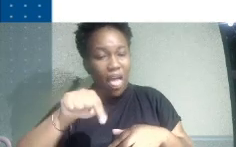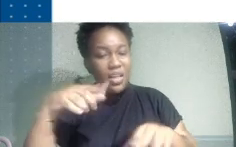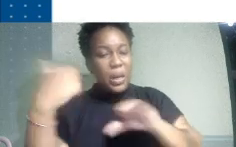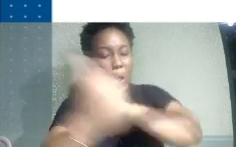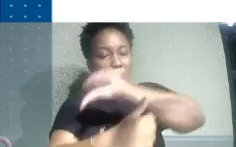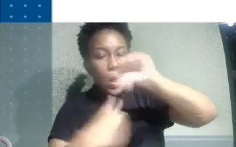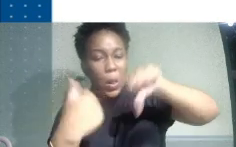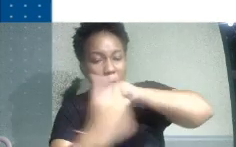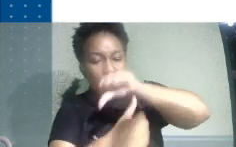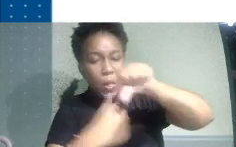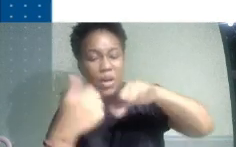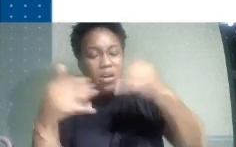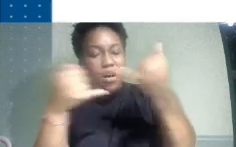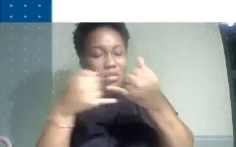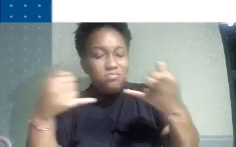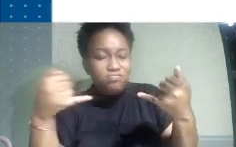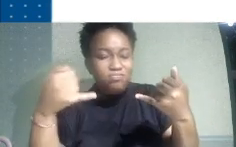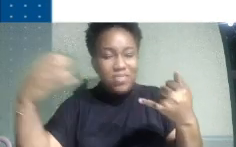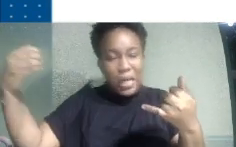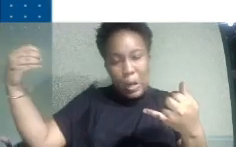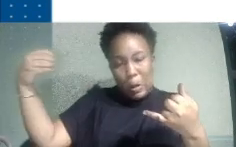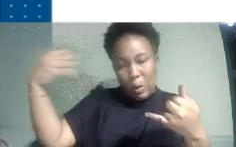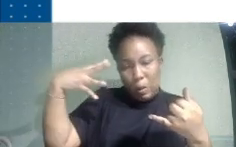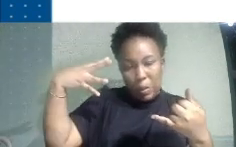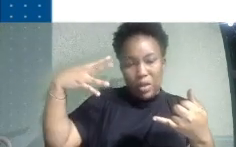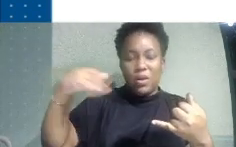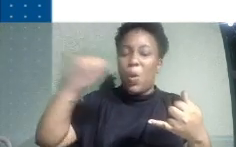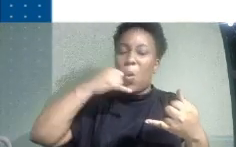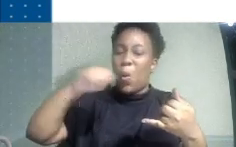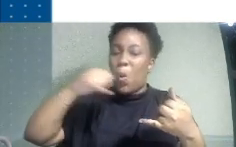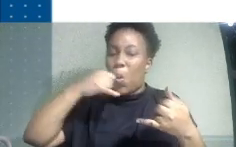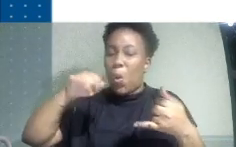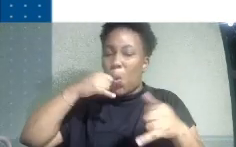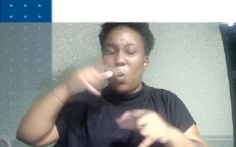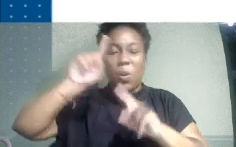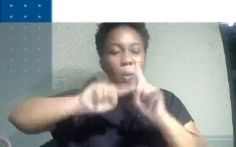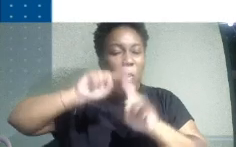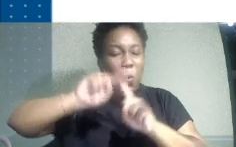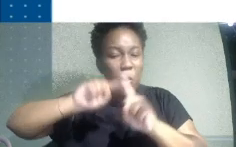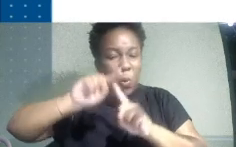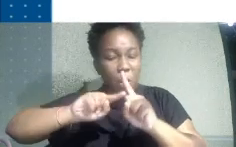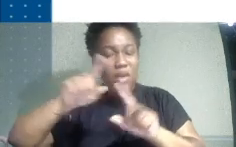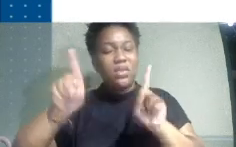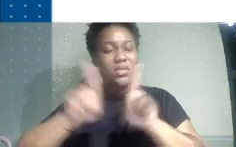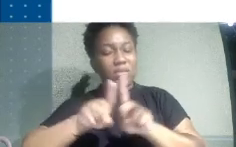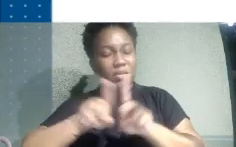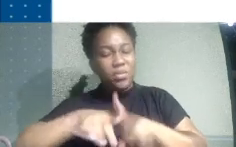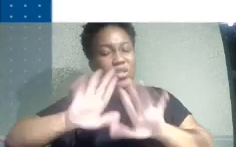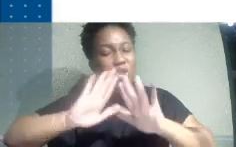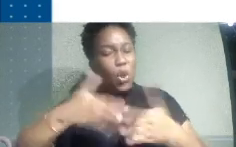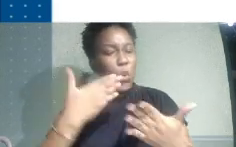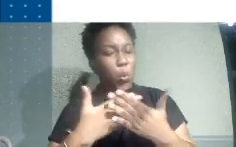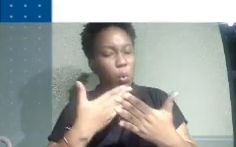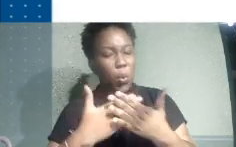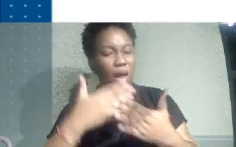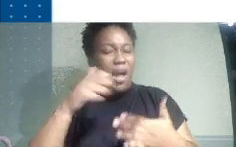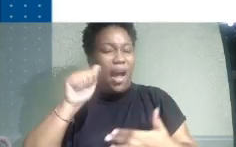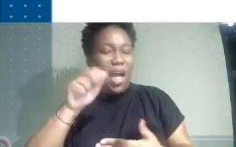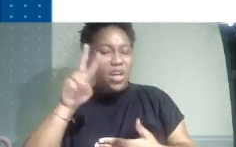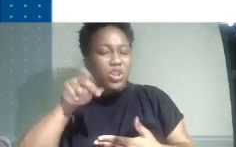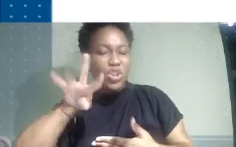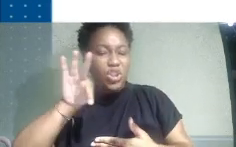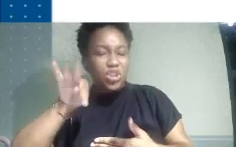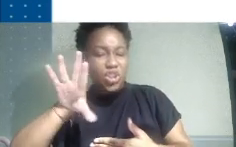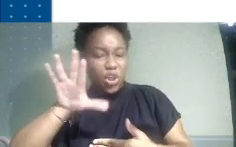transformada em potência luminosa, potência térmica e potência mecânica. Então nós vimos isso. A potência ativa ela tem